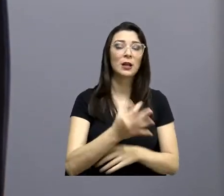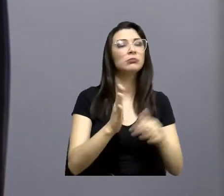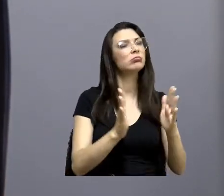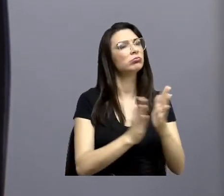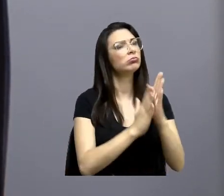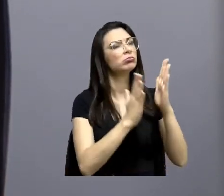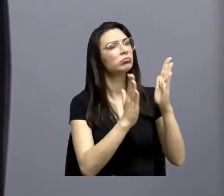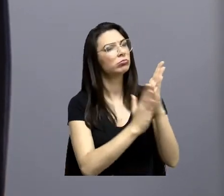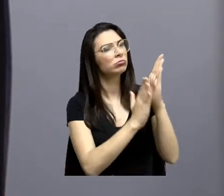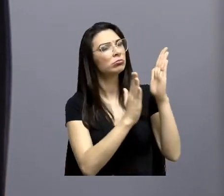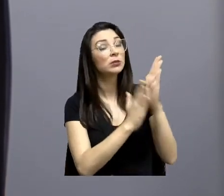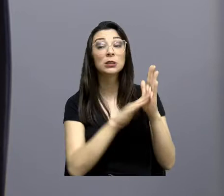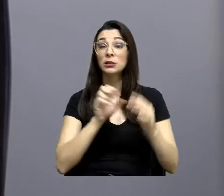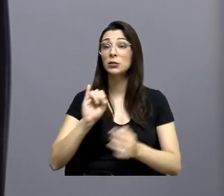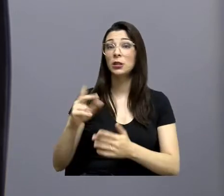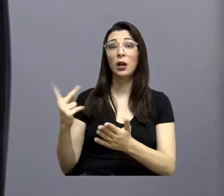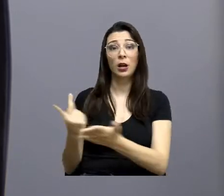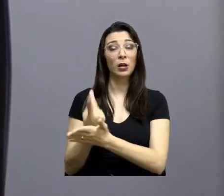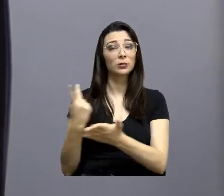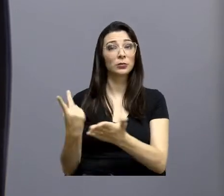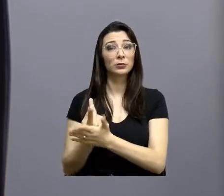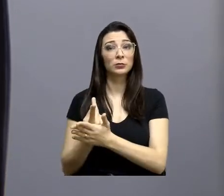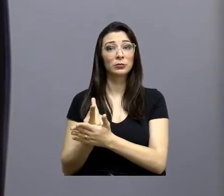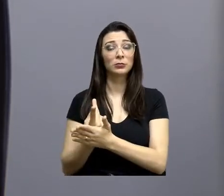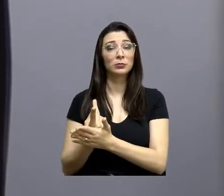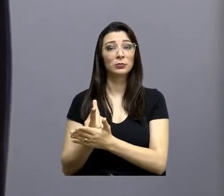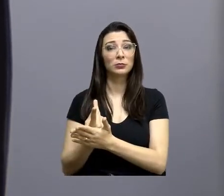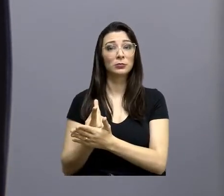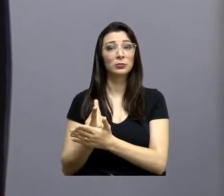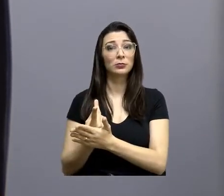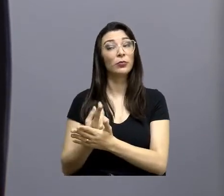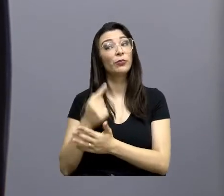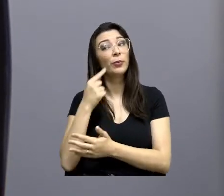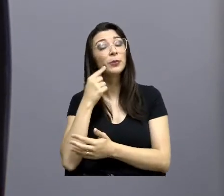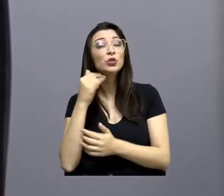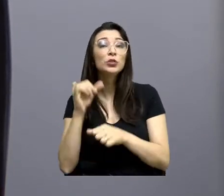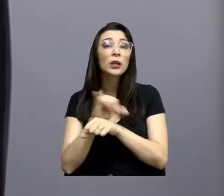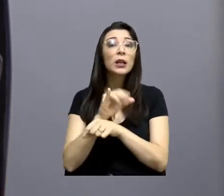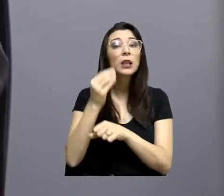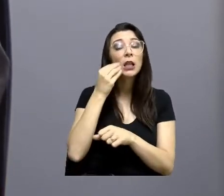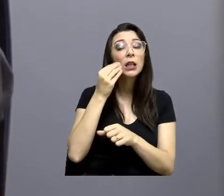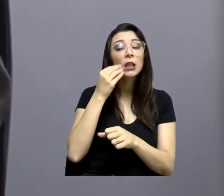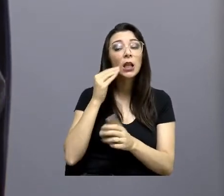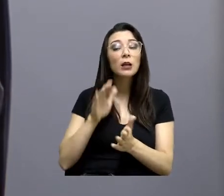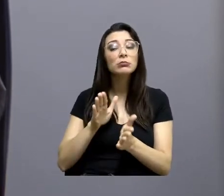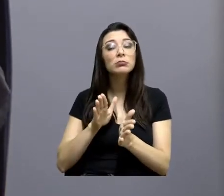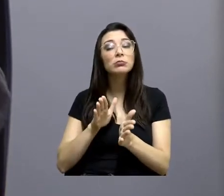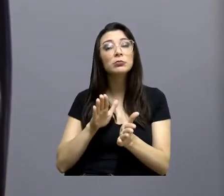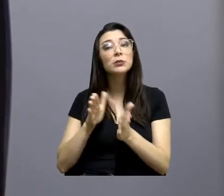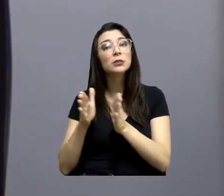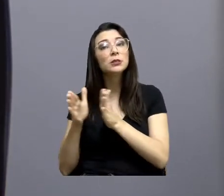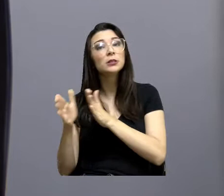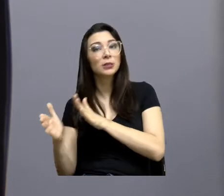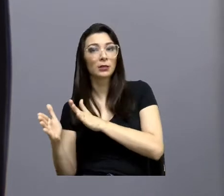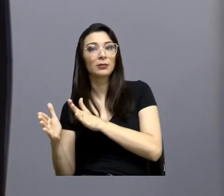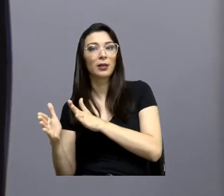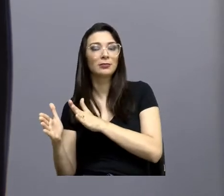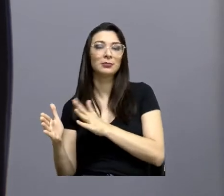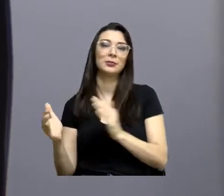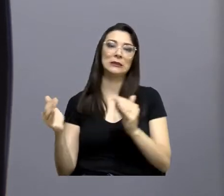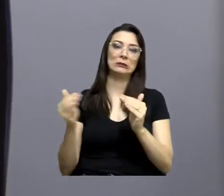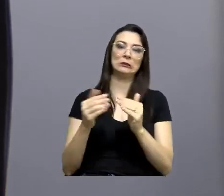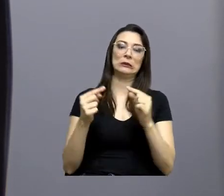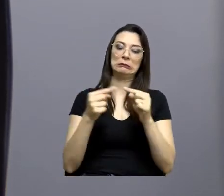parabéns. Se estiver errado, vou aumentando o caminho certo. Que há muita coisa aí que não está